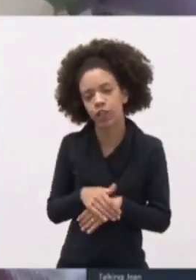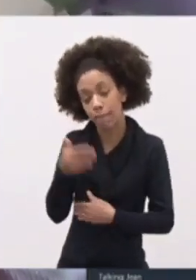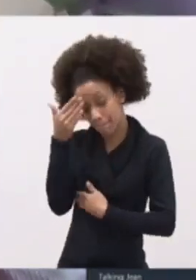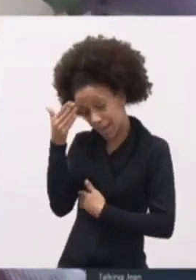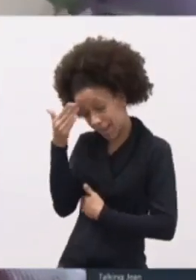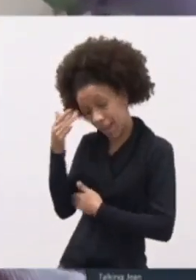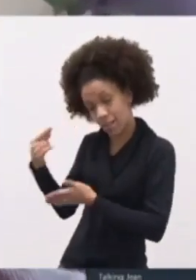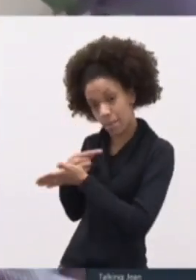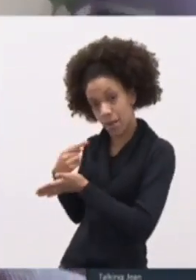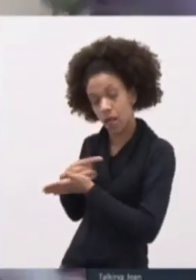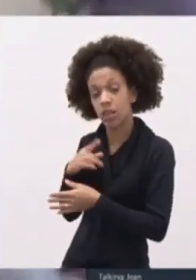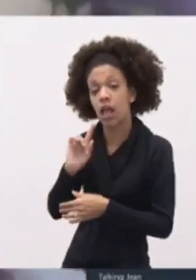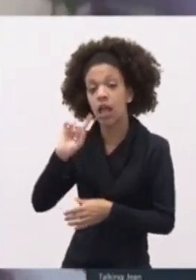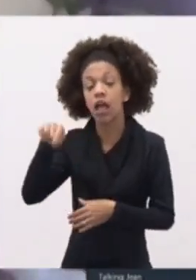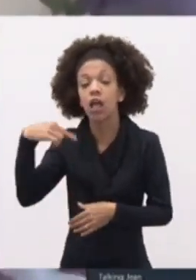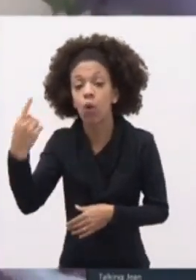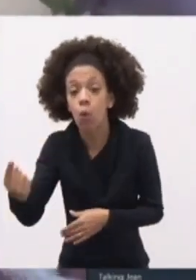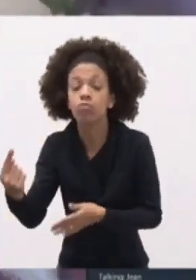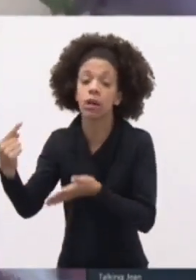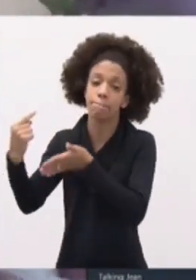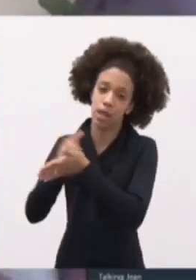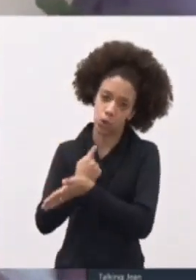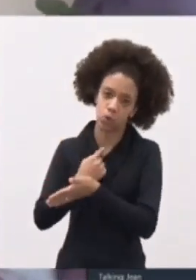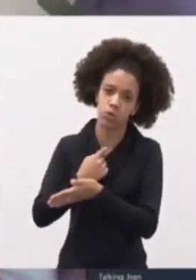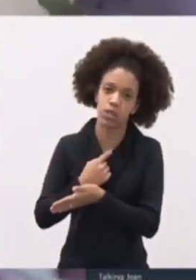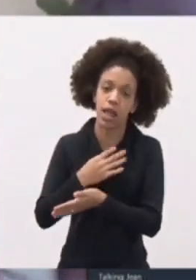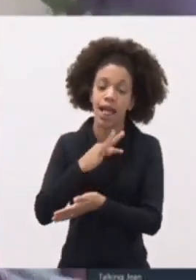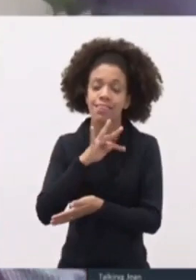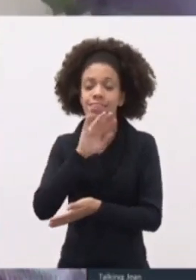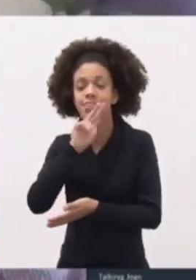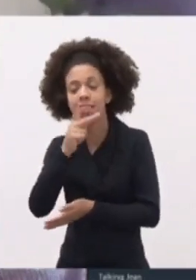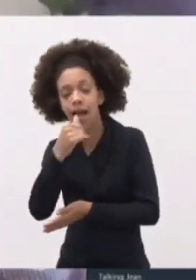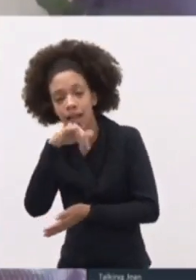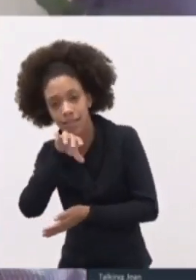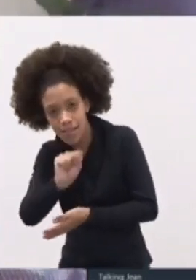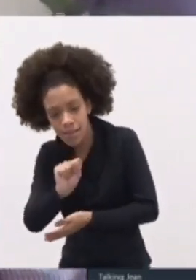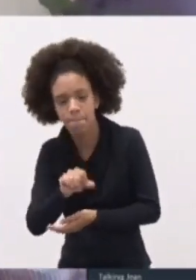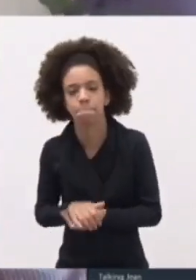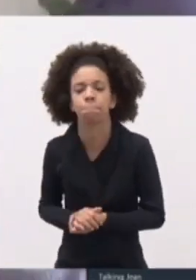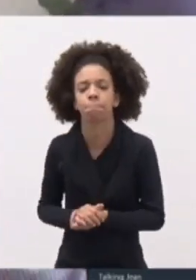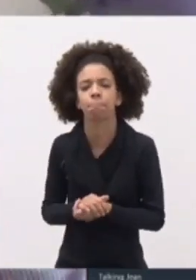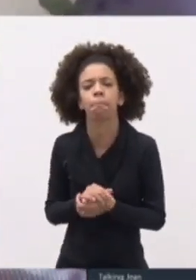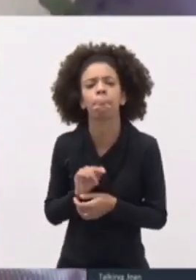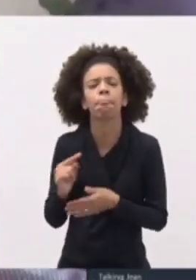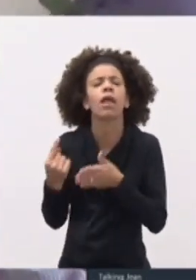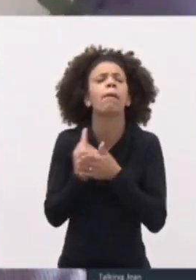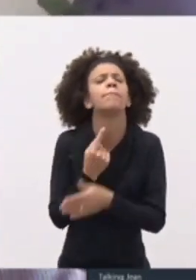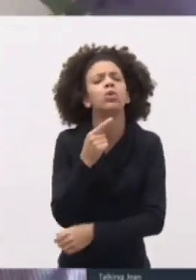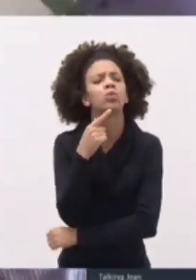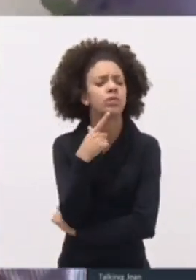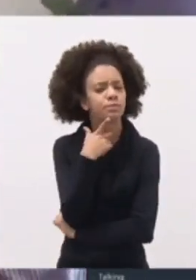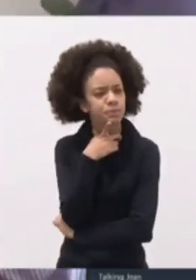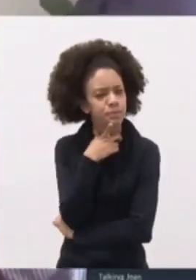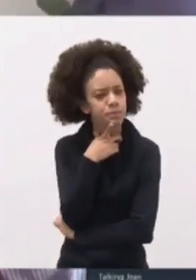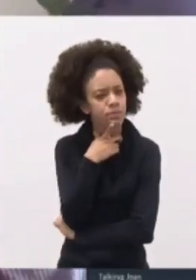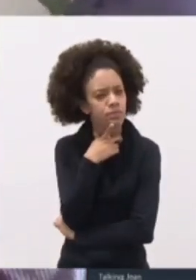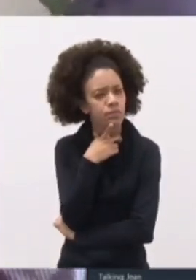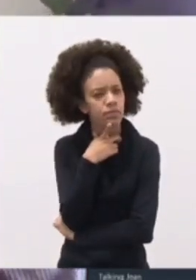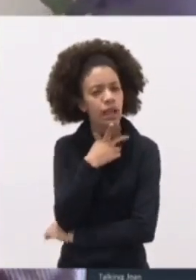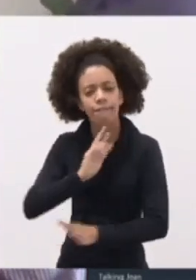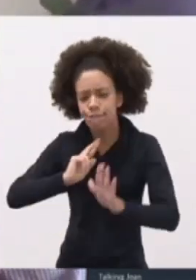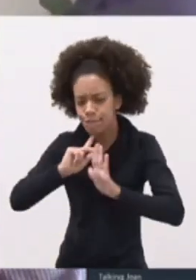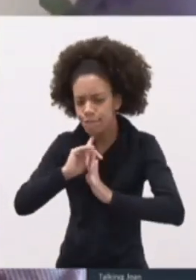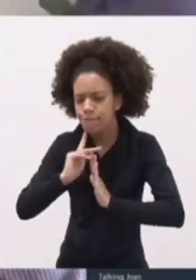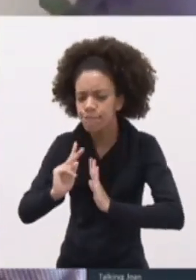pergunta, Thalita, e já trago uma outra pergunta que é da Thaís Pereira. A Thaís Pereira diz o seguinte: muitas universidades